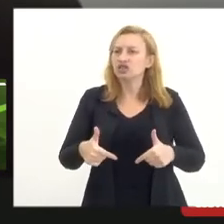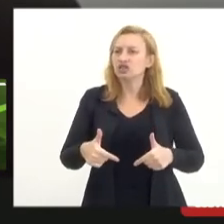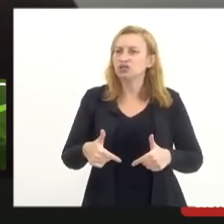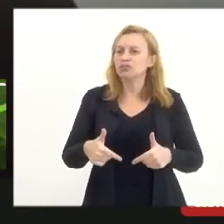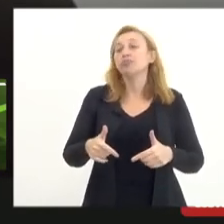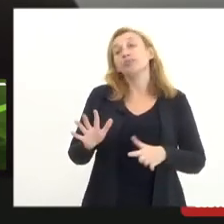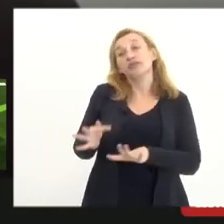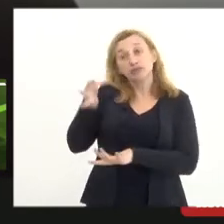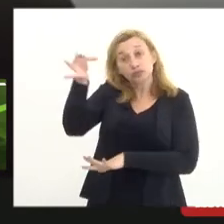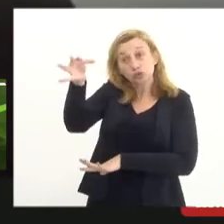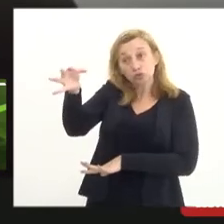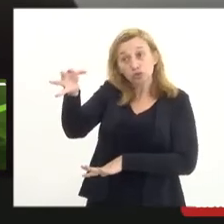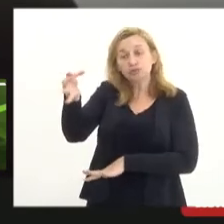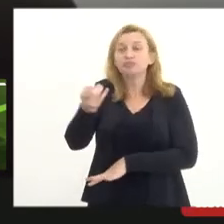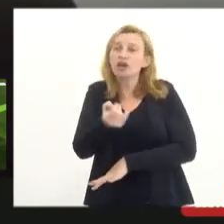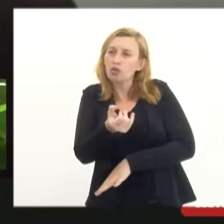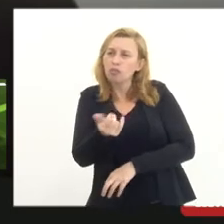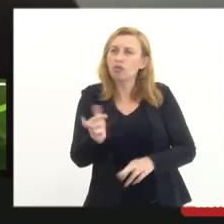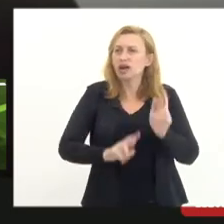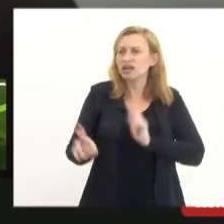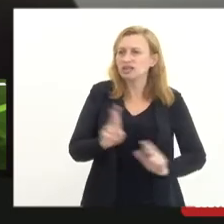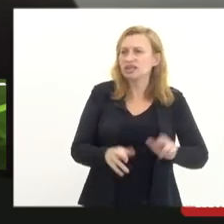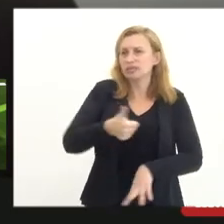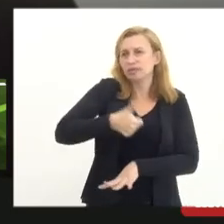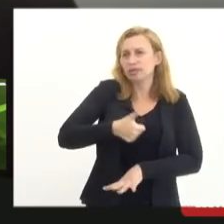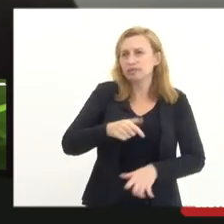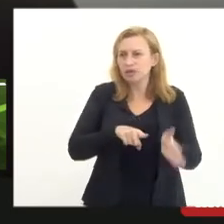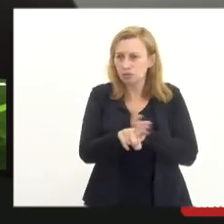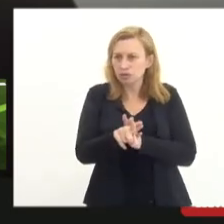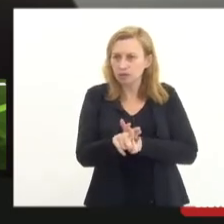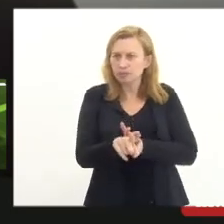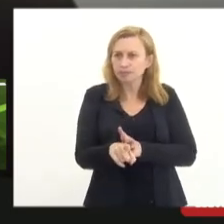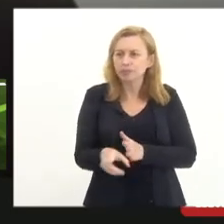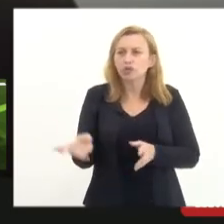o futuro, é um pouco relacionado à primeira